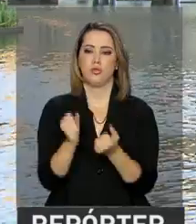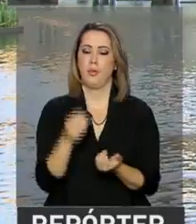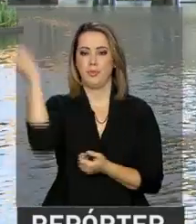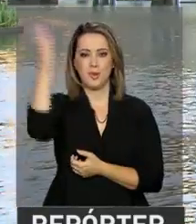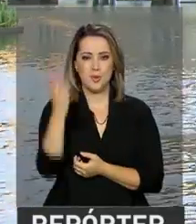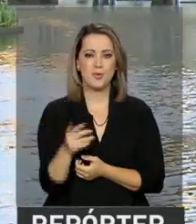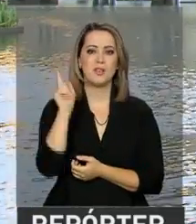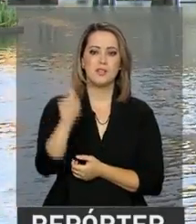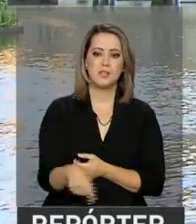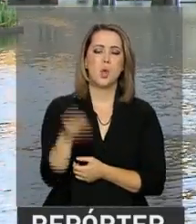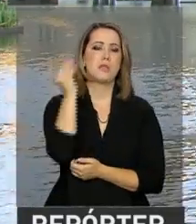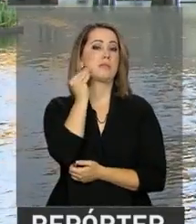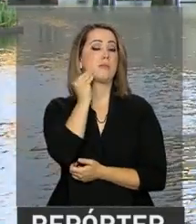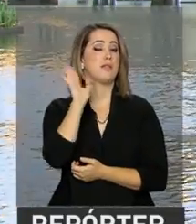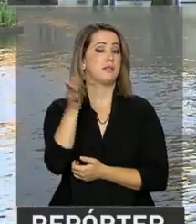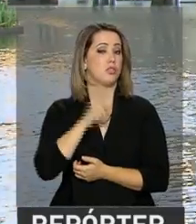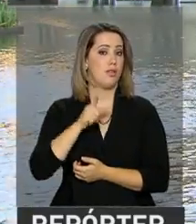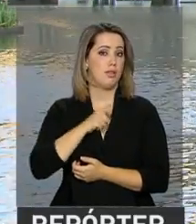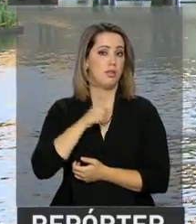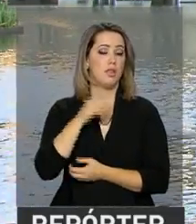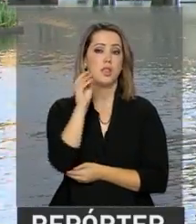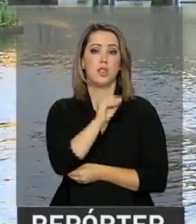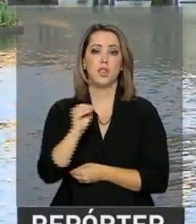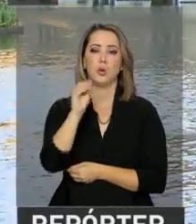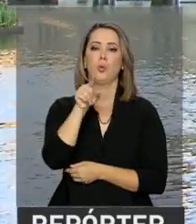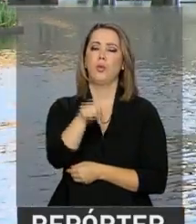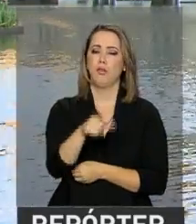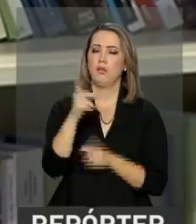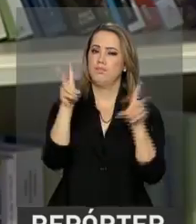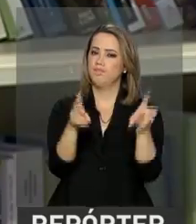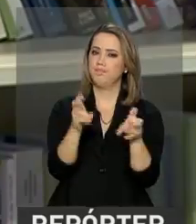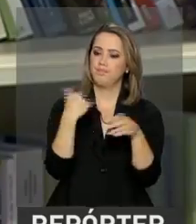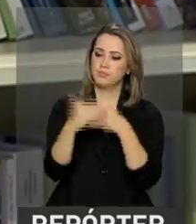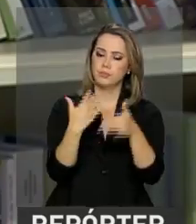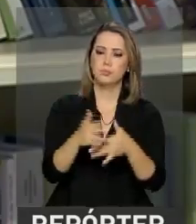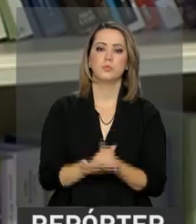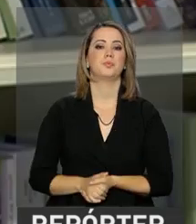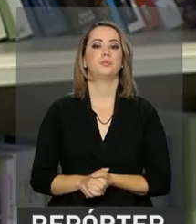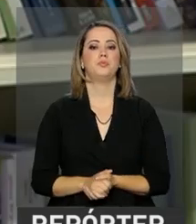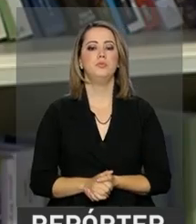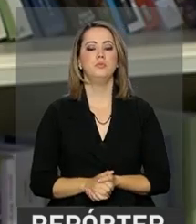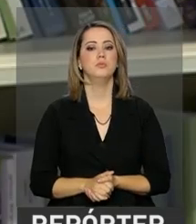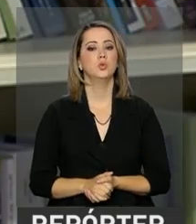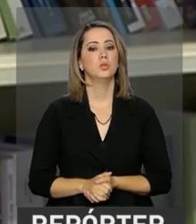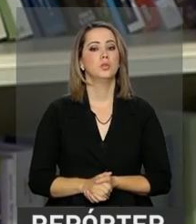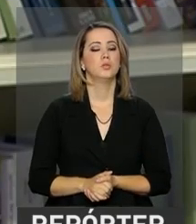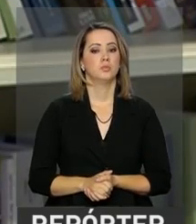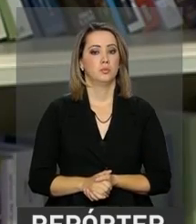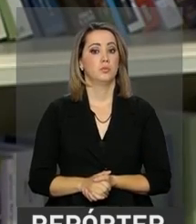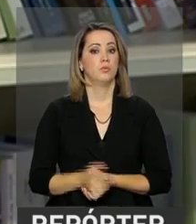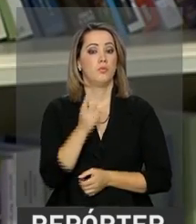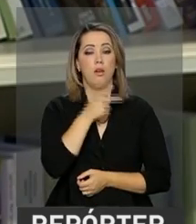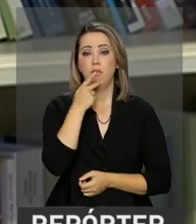Brasil deve levar a experiência que teve no tratamento desses assuntos o Brasil pode colaborar com todos os temas na